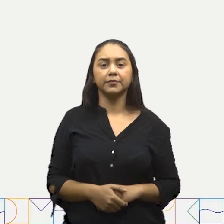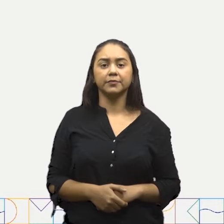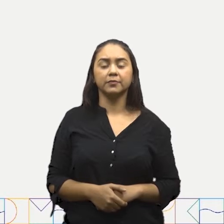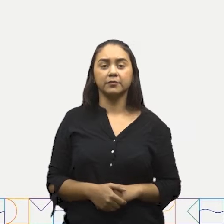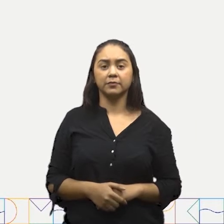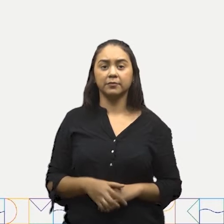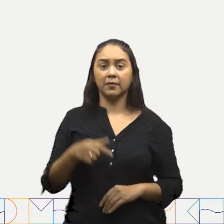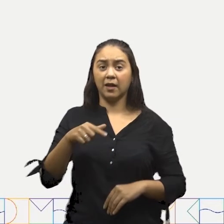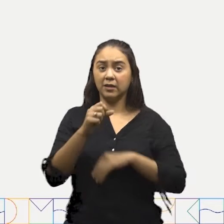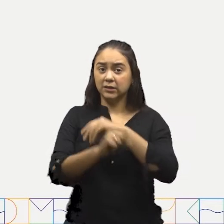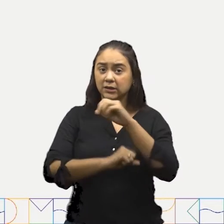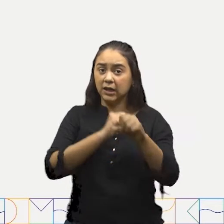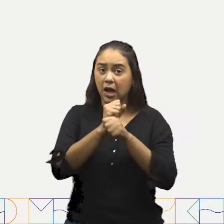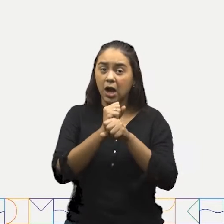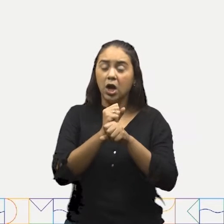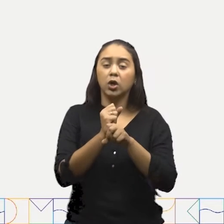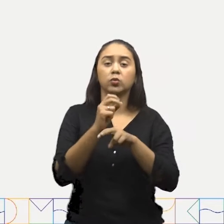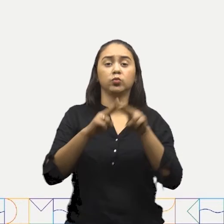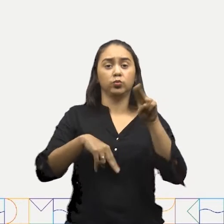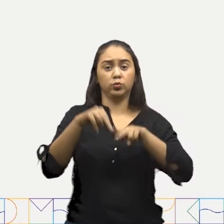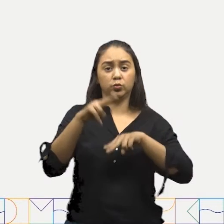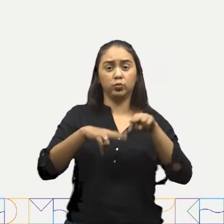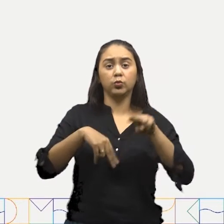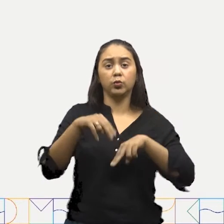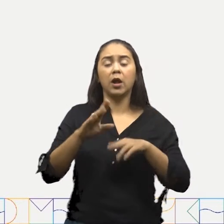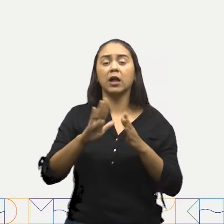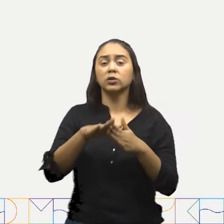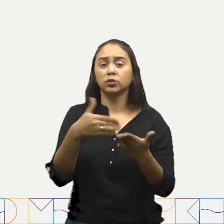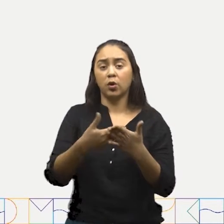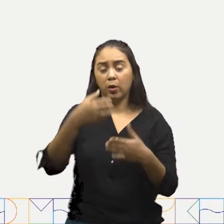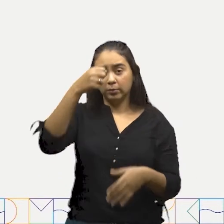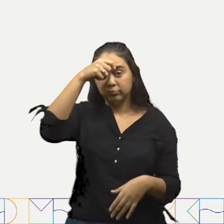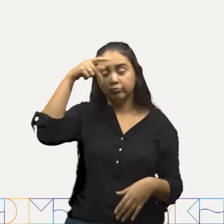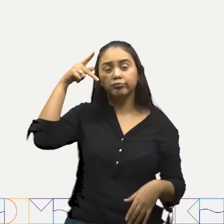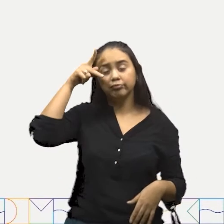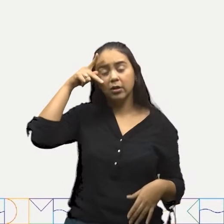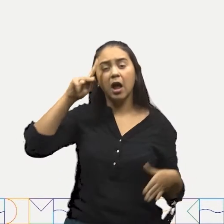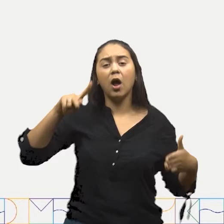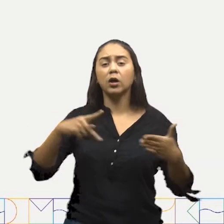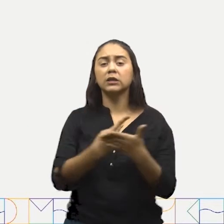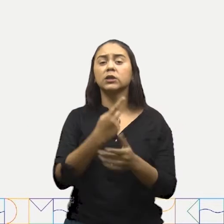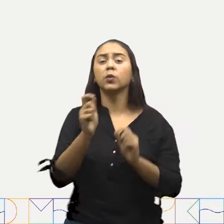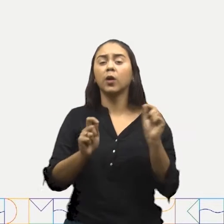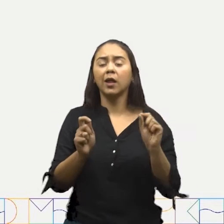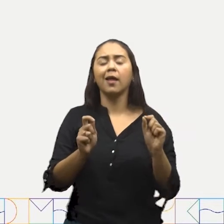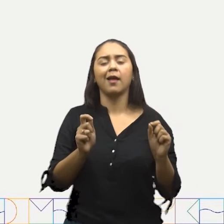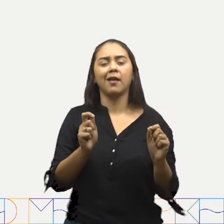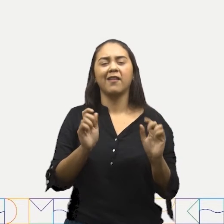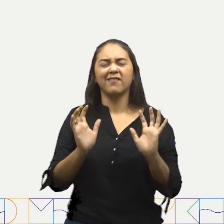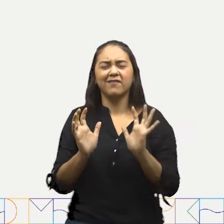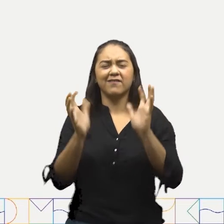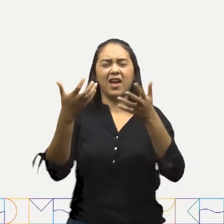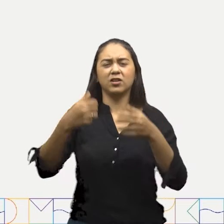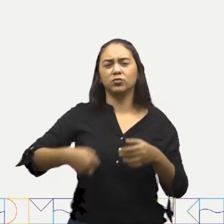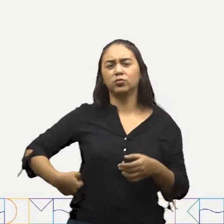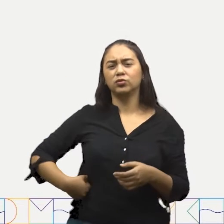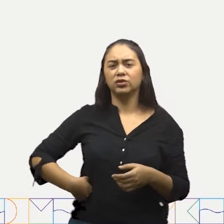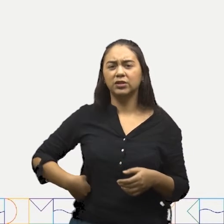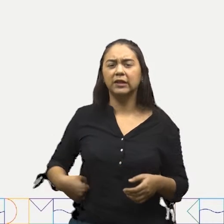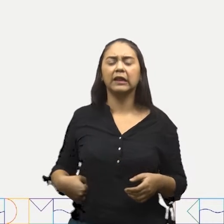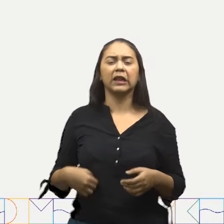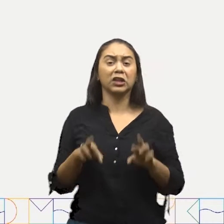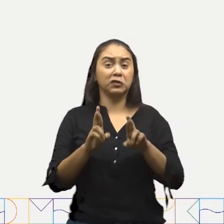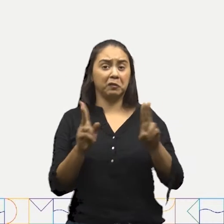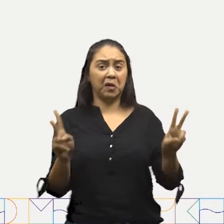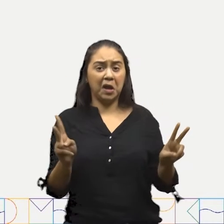Em junho desse ano, na escola Ana Maria Ipiranga, aconteceu a festa junina de um jeito diferente.